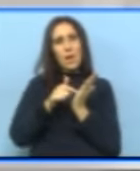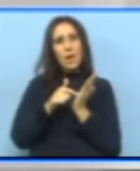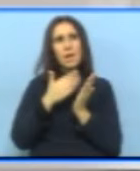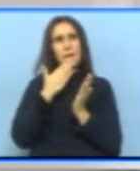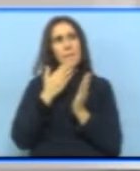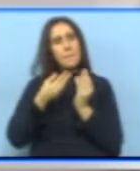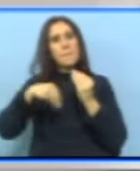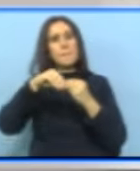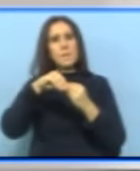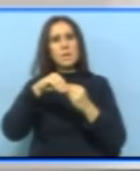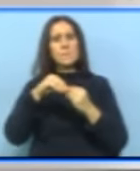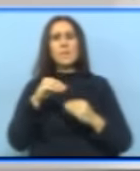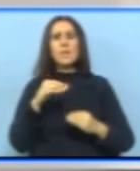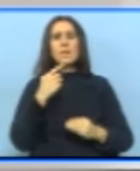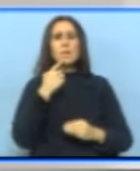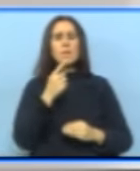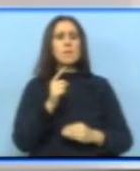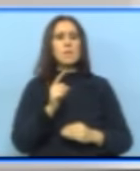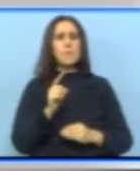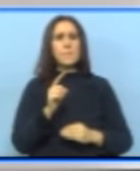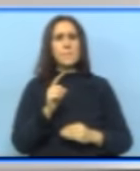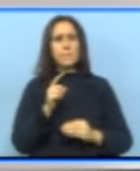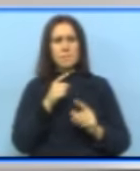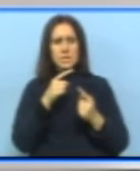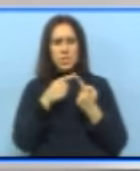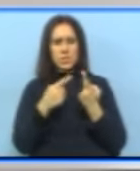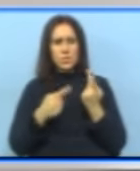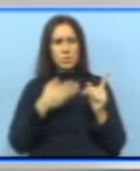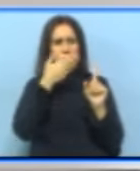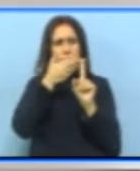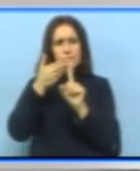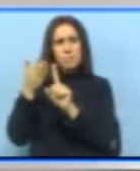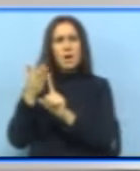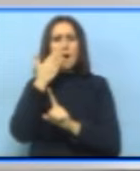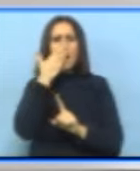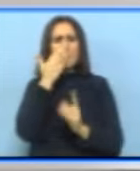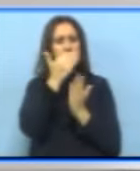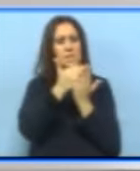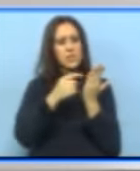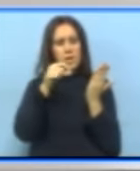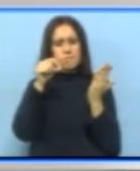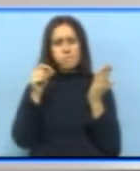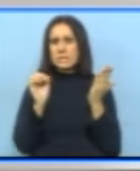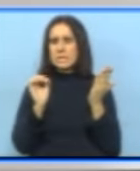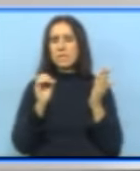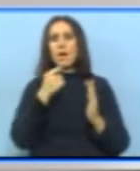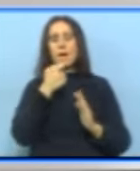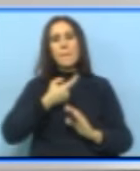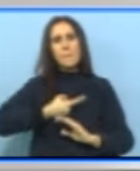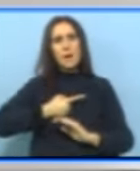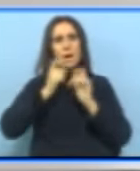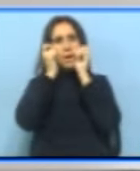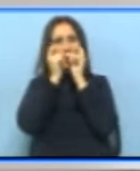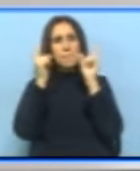mais que eu diria que não é concretizável em faz isto, como se fosse uma lista. Não, é preciso estar desperto, é preciso